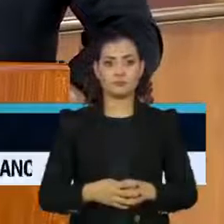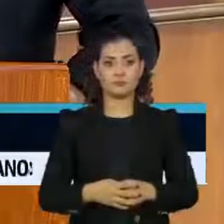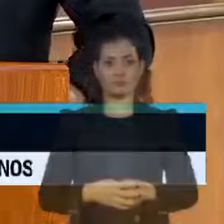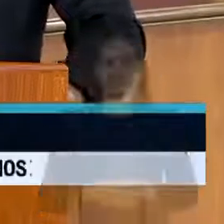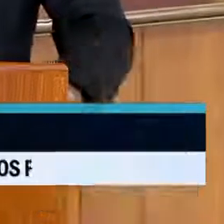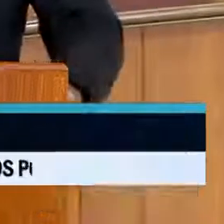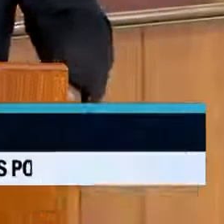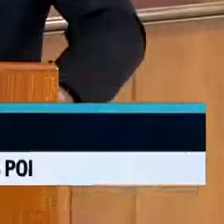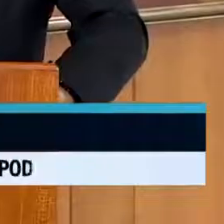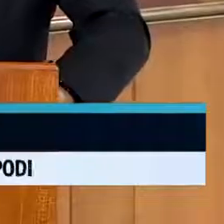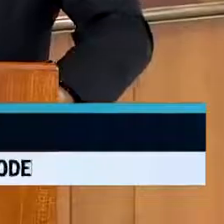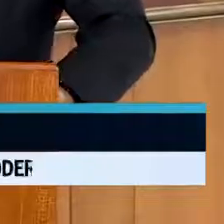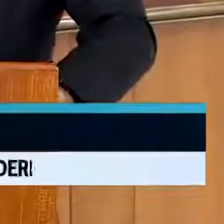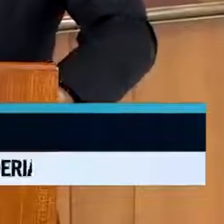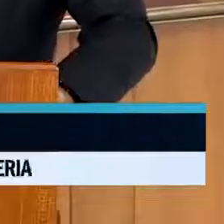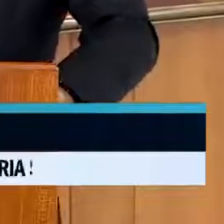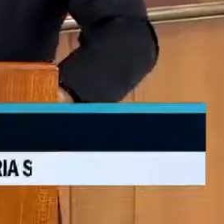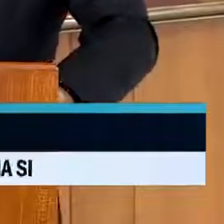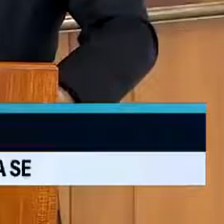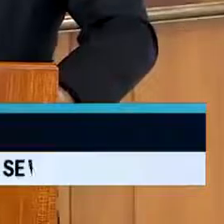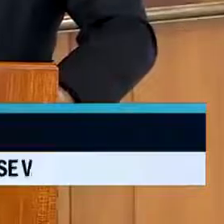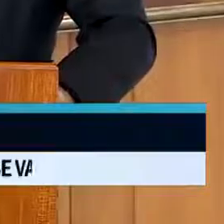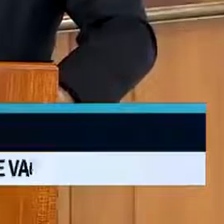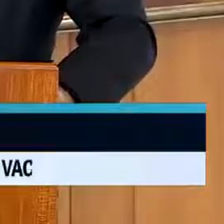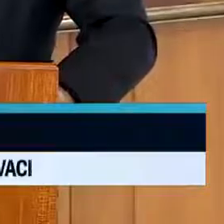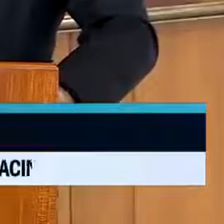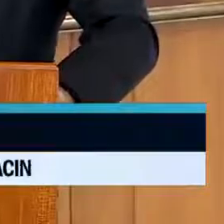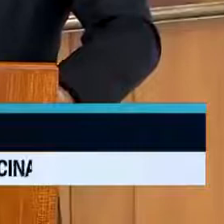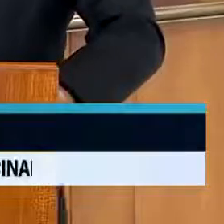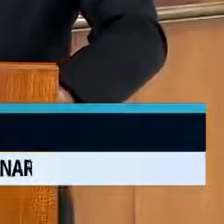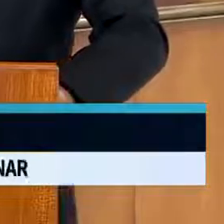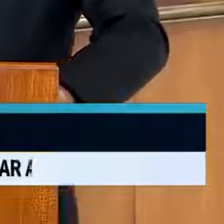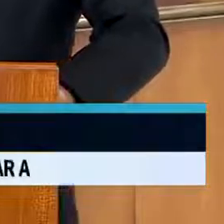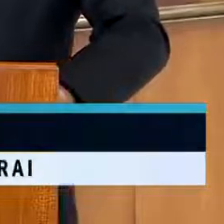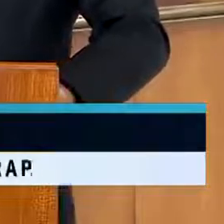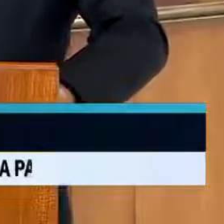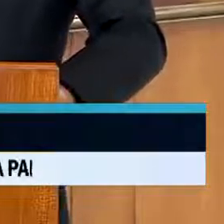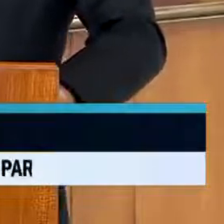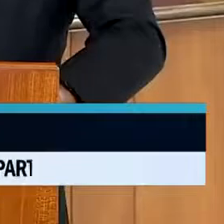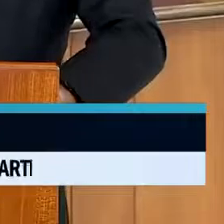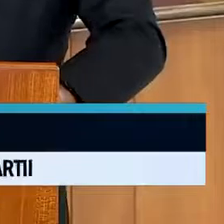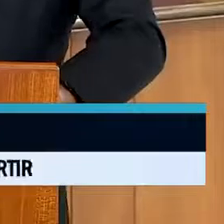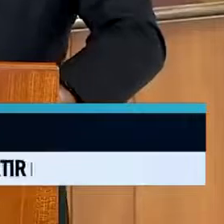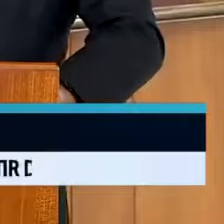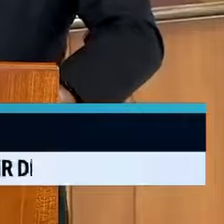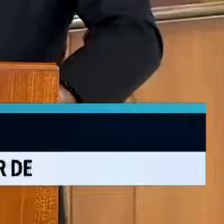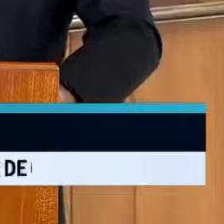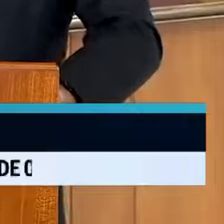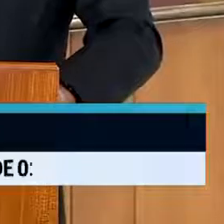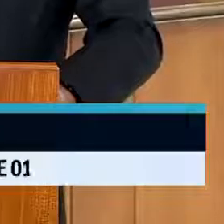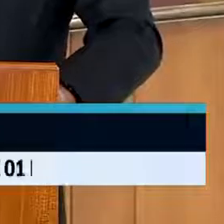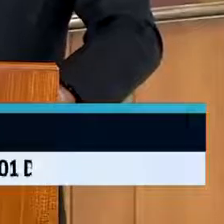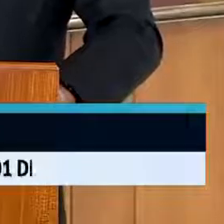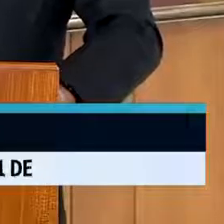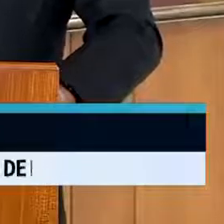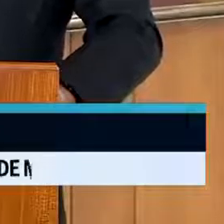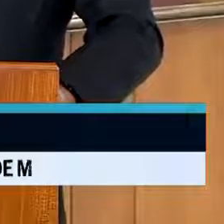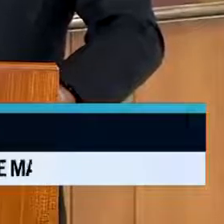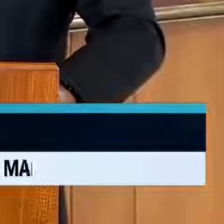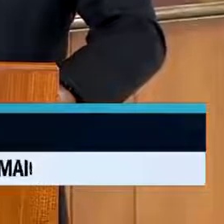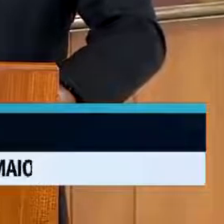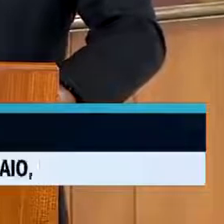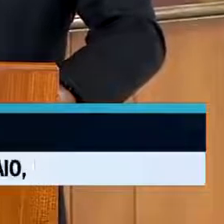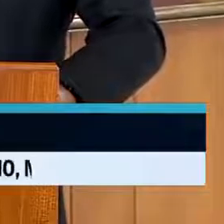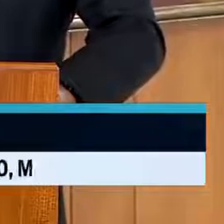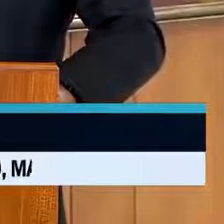o desconhecido. E a guerrilha, a não sabe onde está o inimigo. Muitas vezes está ao nosso lado. Mas